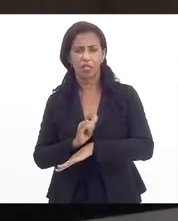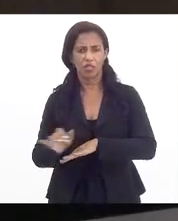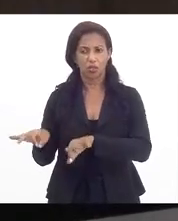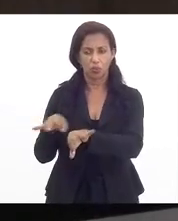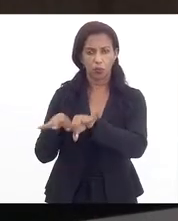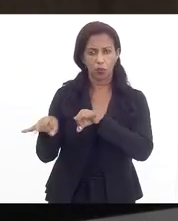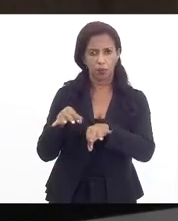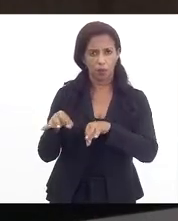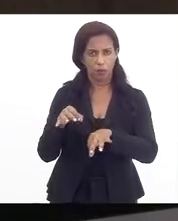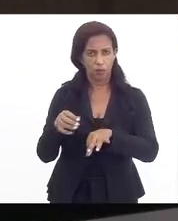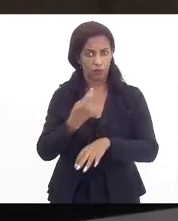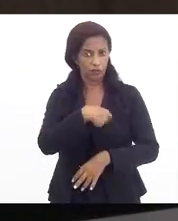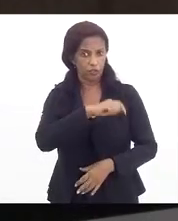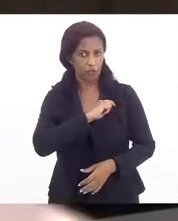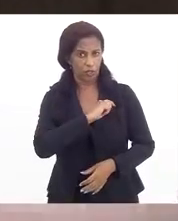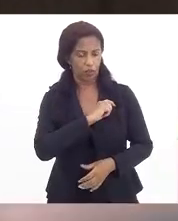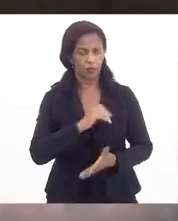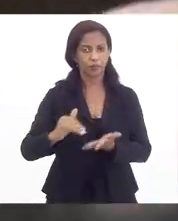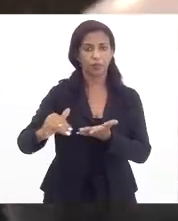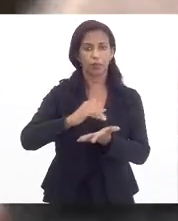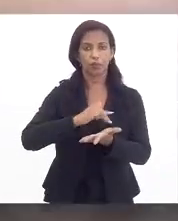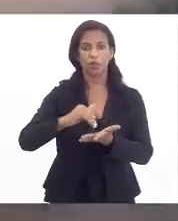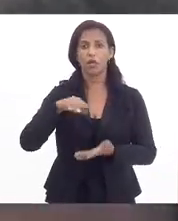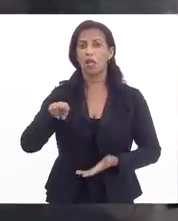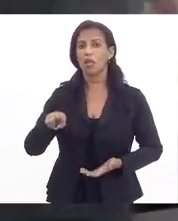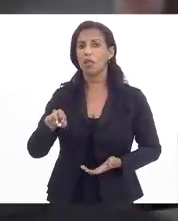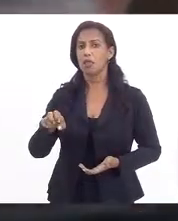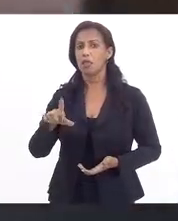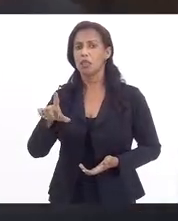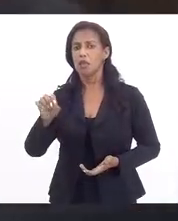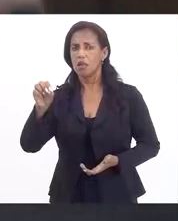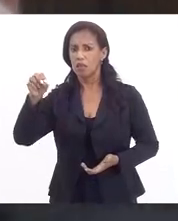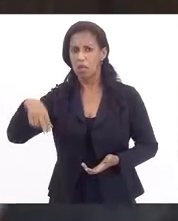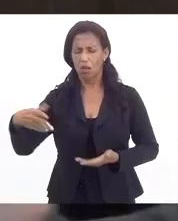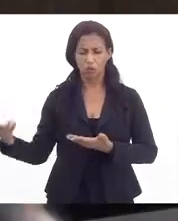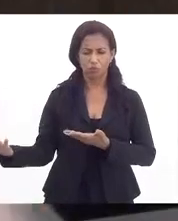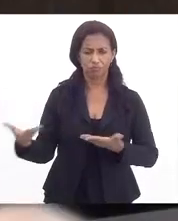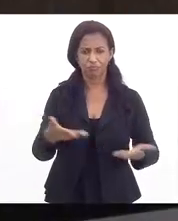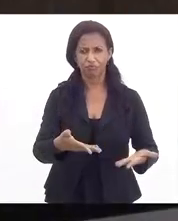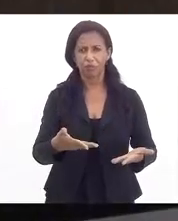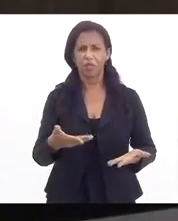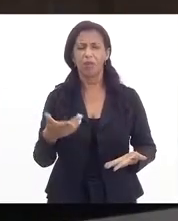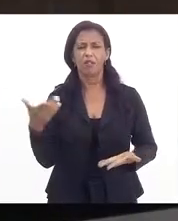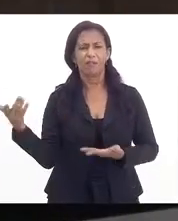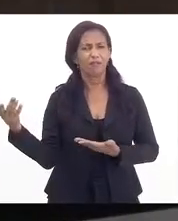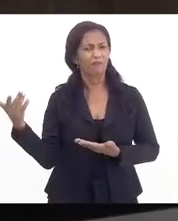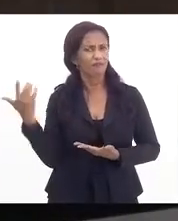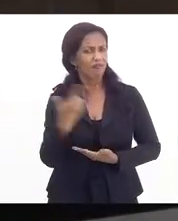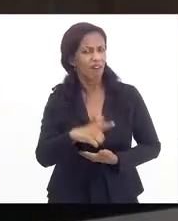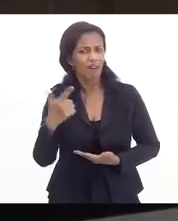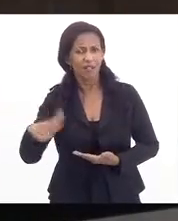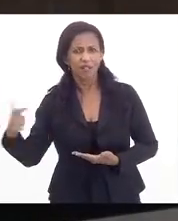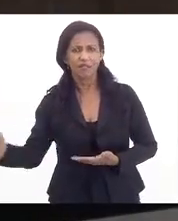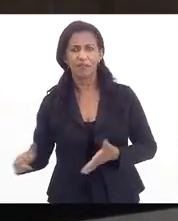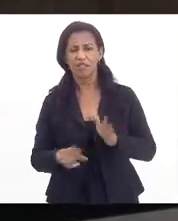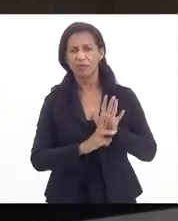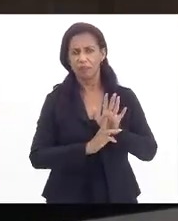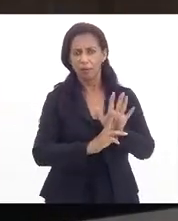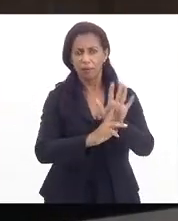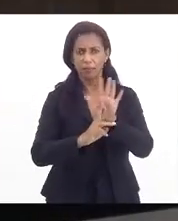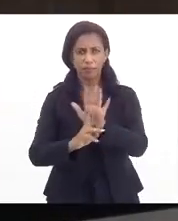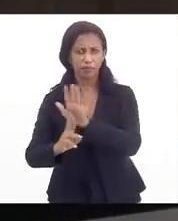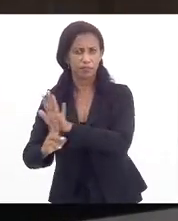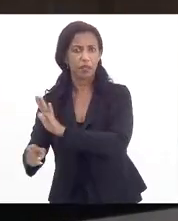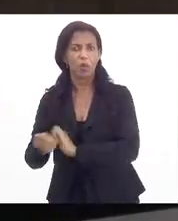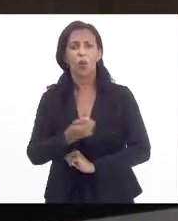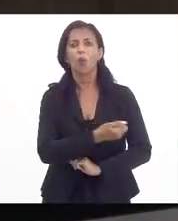plano de recuperação fiscal o secretário Nelson Rocha nos colocou aqui várias vezes que foram apresentados né